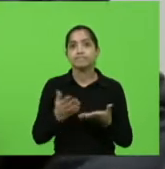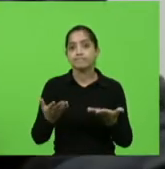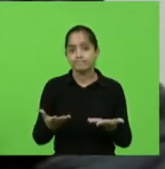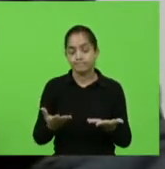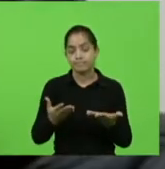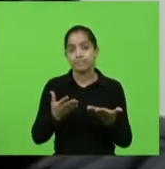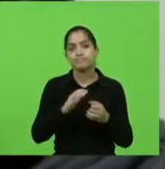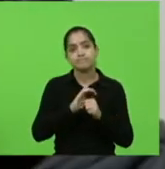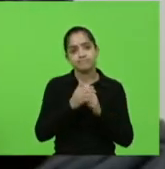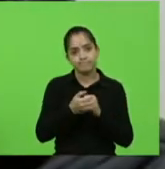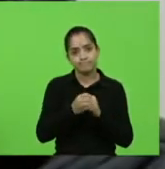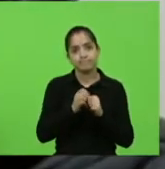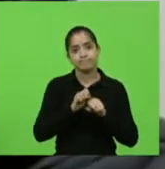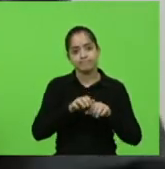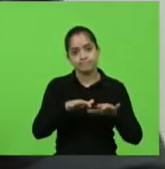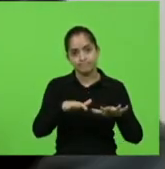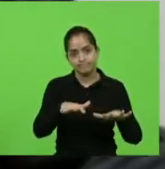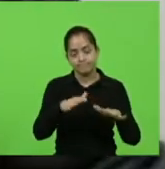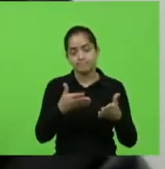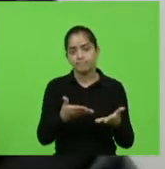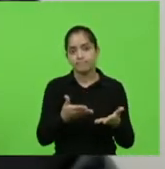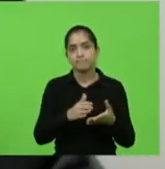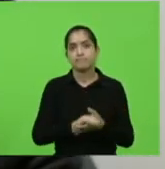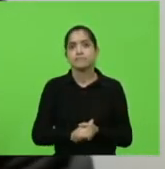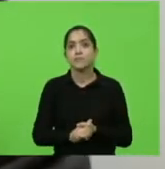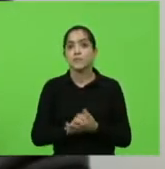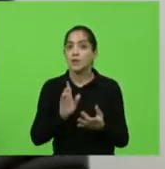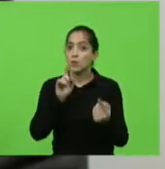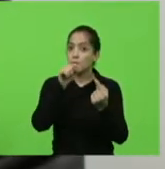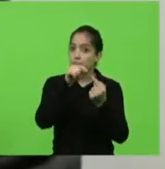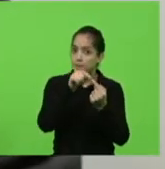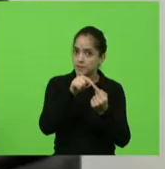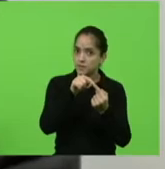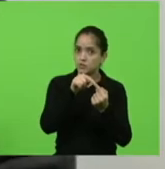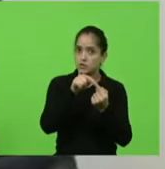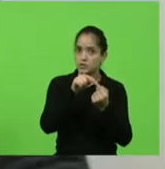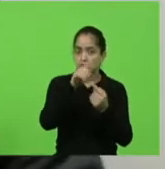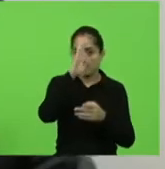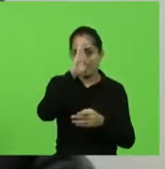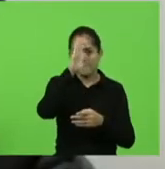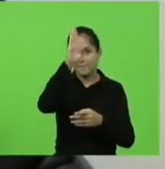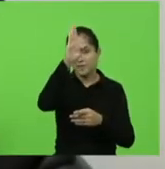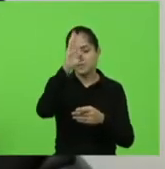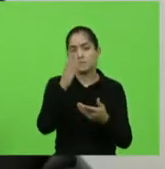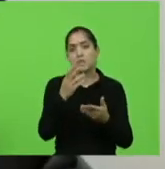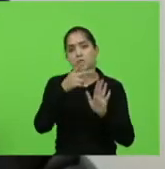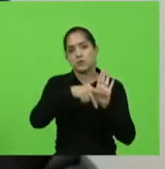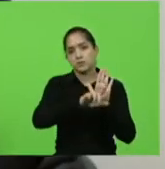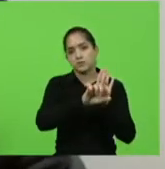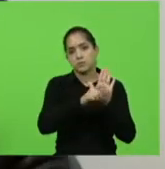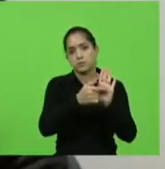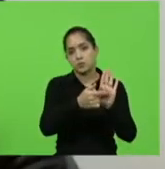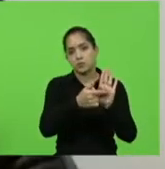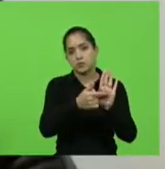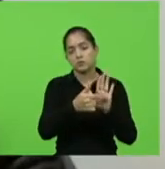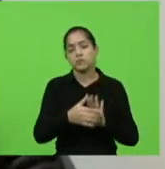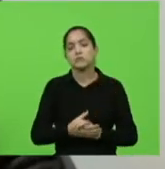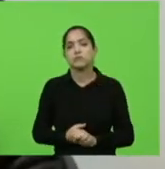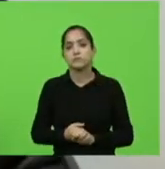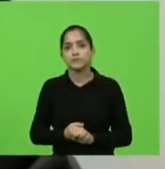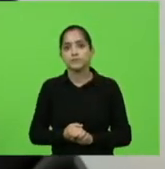numa pandemia. Então, este é o objetivo central deste projeto de lei. E há